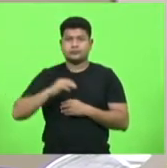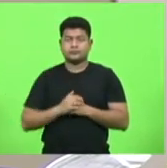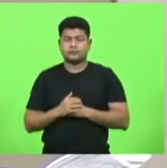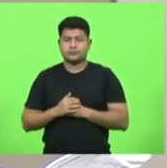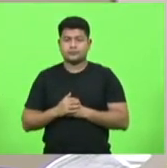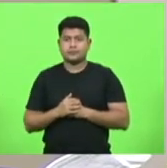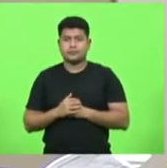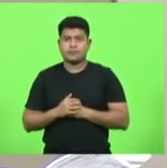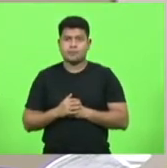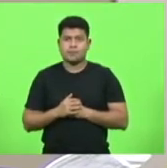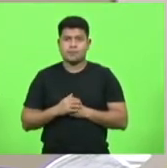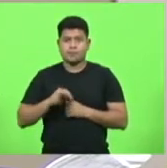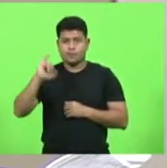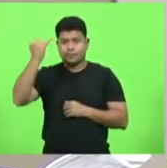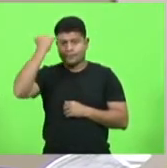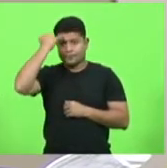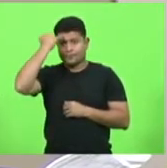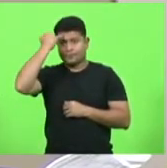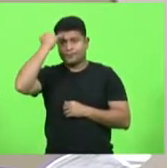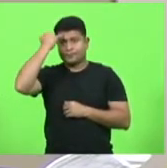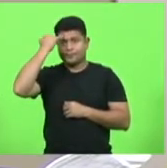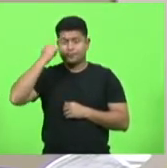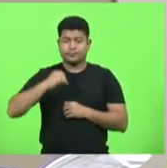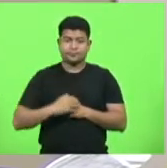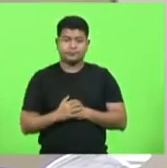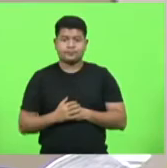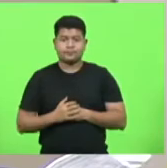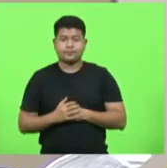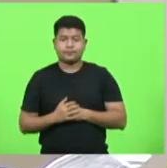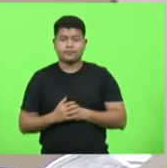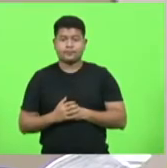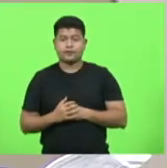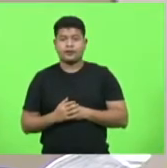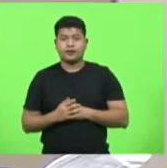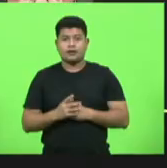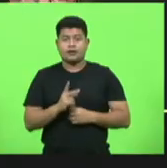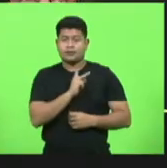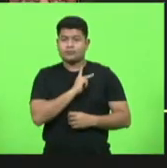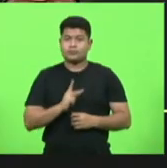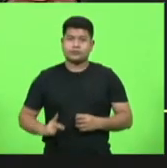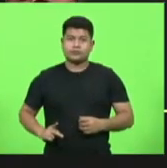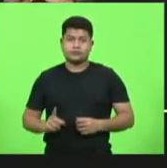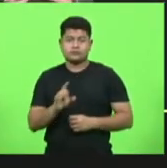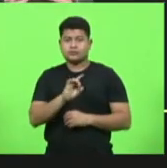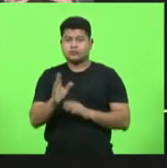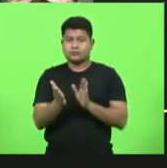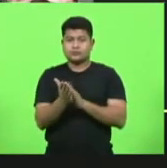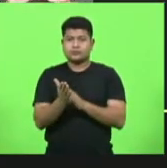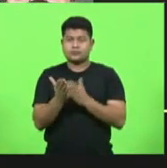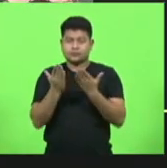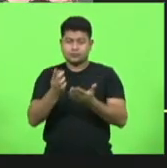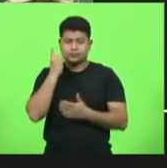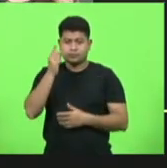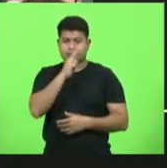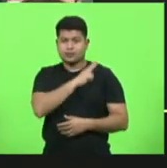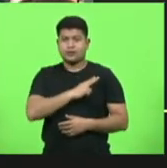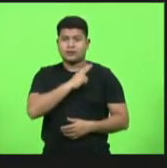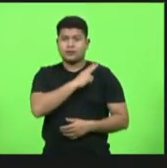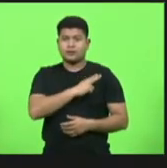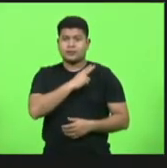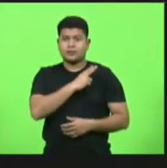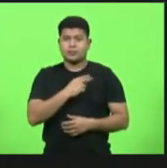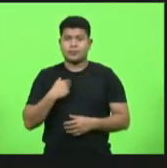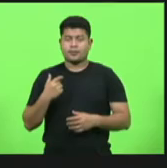Deputado Jair Mioto. Jair Mioto. Senhor presidente, apenas para parabenizar o deputado Ulisses pelo projeto